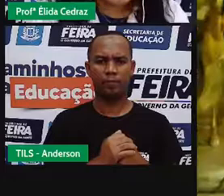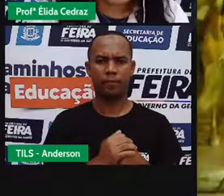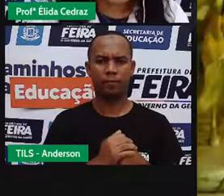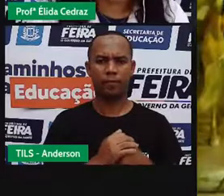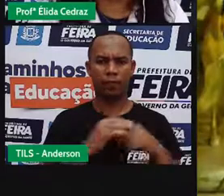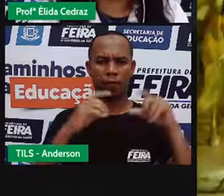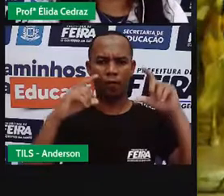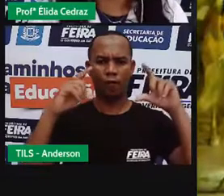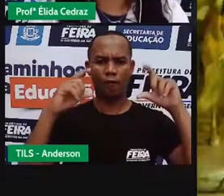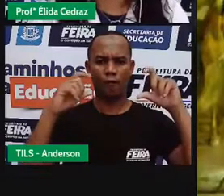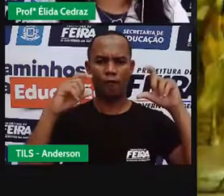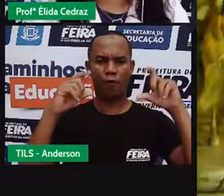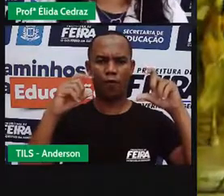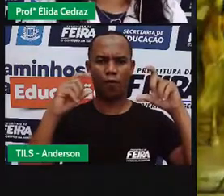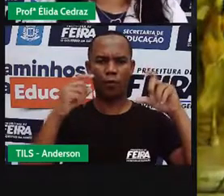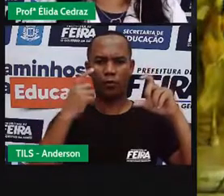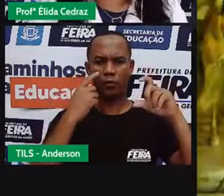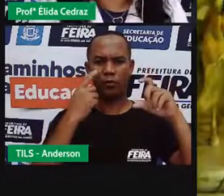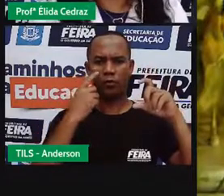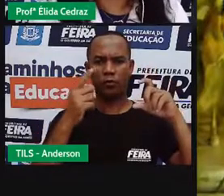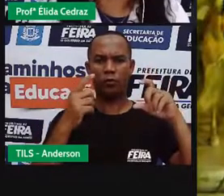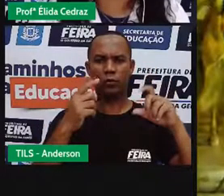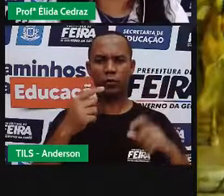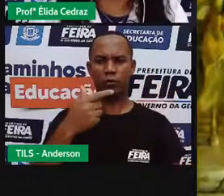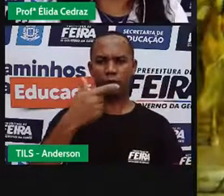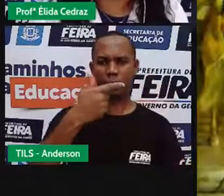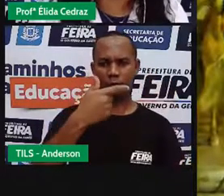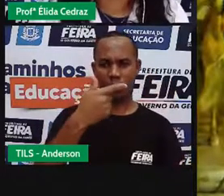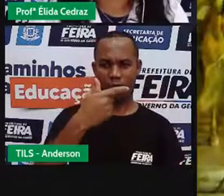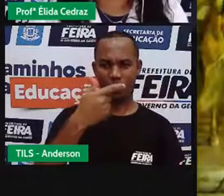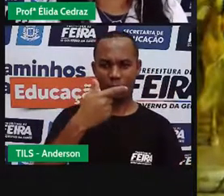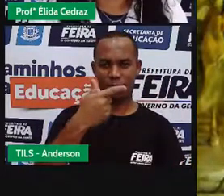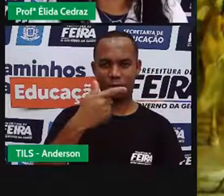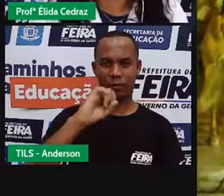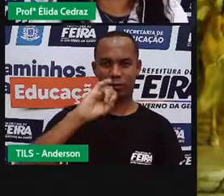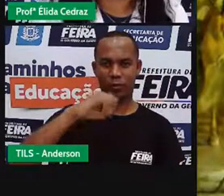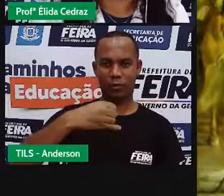Essa imagem, dia